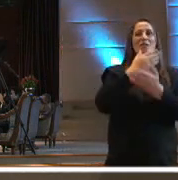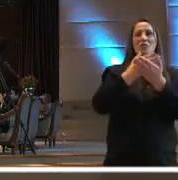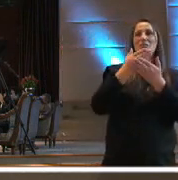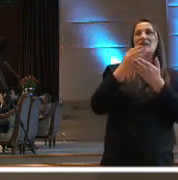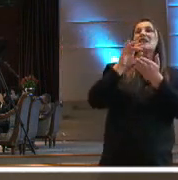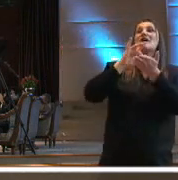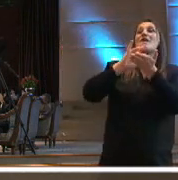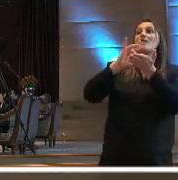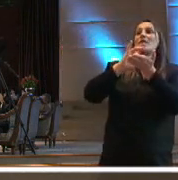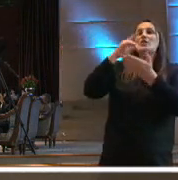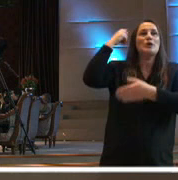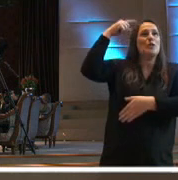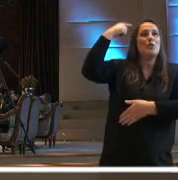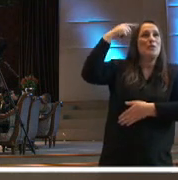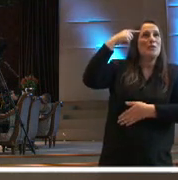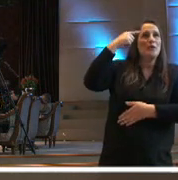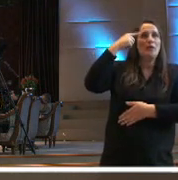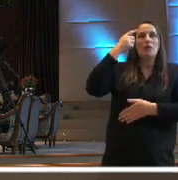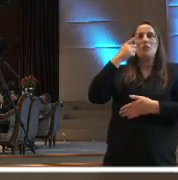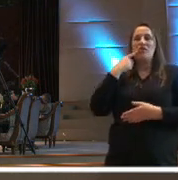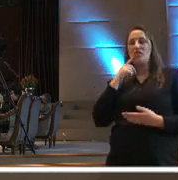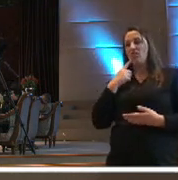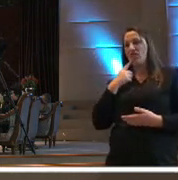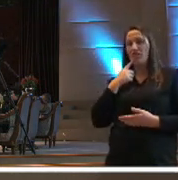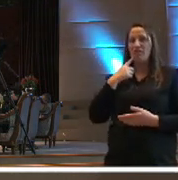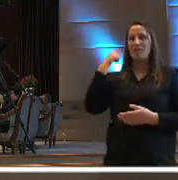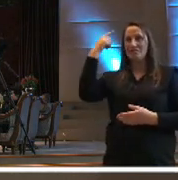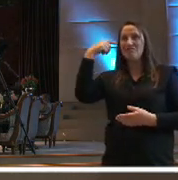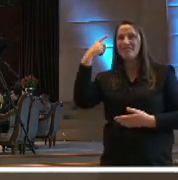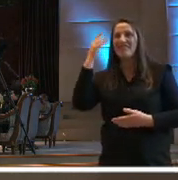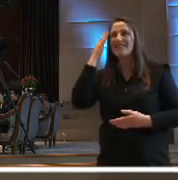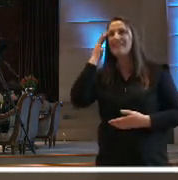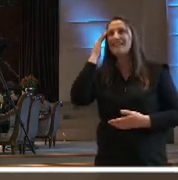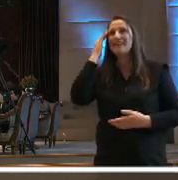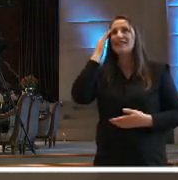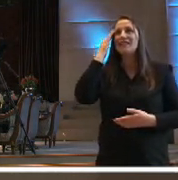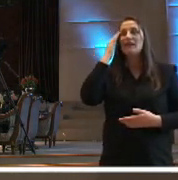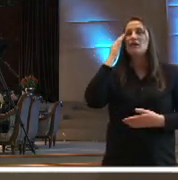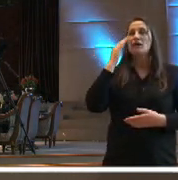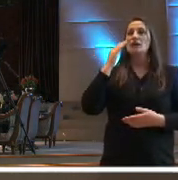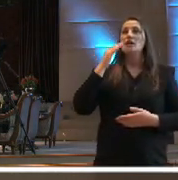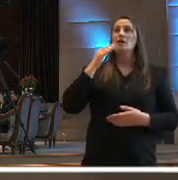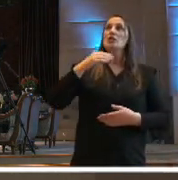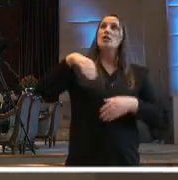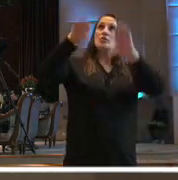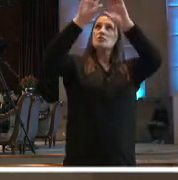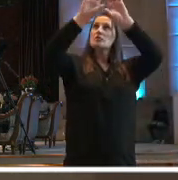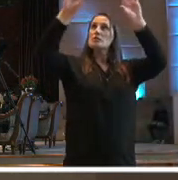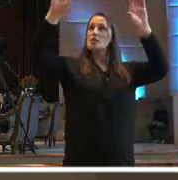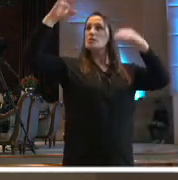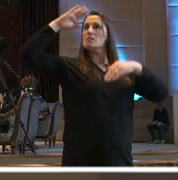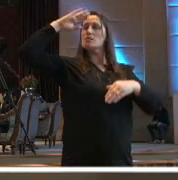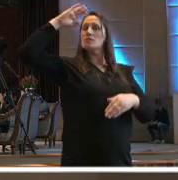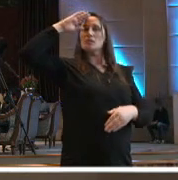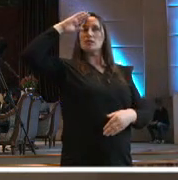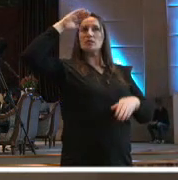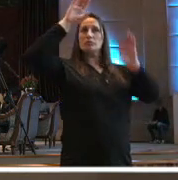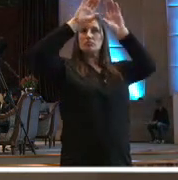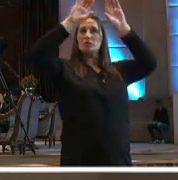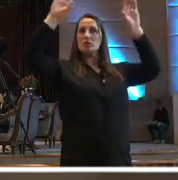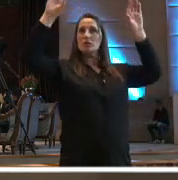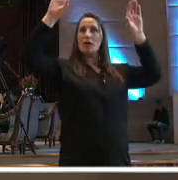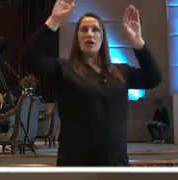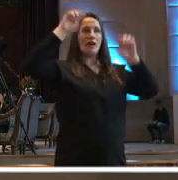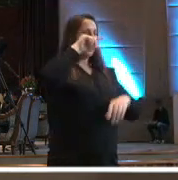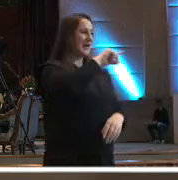aceitou o caminho de Deus, o Senhor moveu os exércitos dos céus para que os filisteus